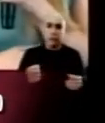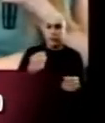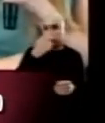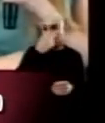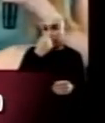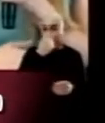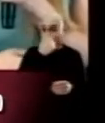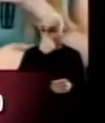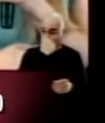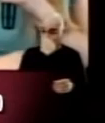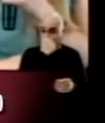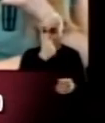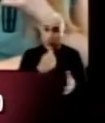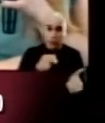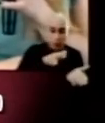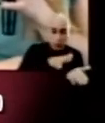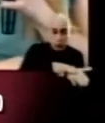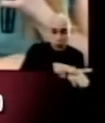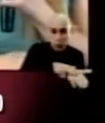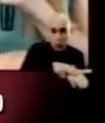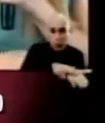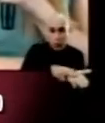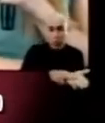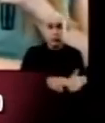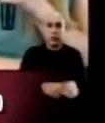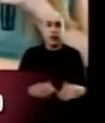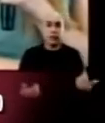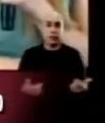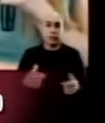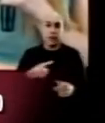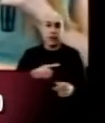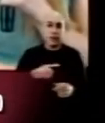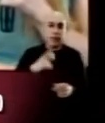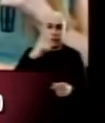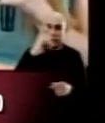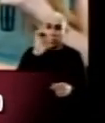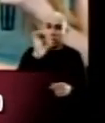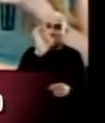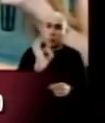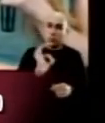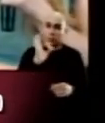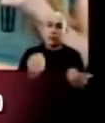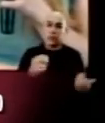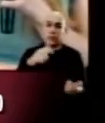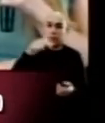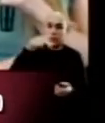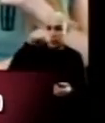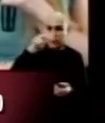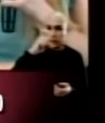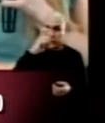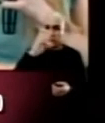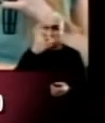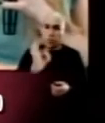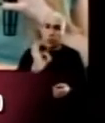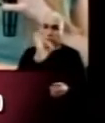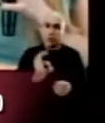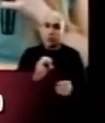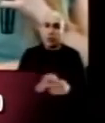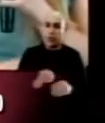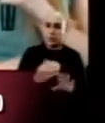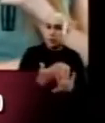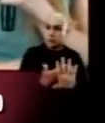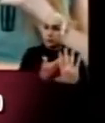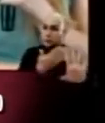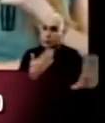bem abaixo, né, de 75%, mas que precisamos ainda manter todas as medidas de prevenção, distanciamento